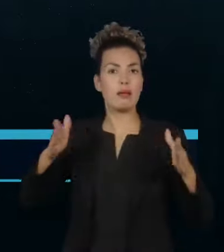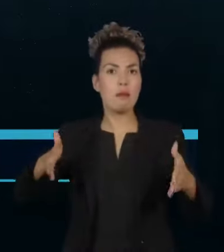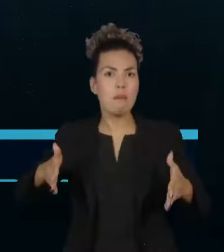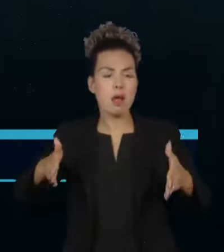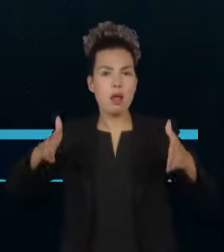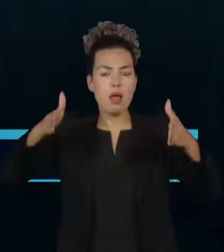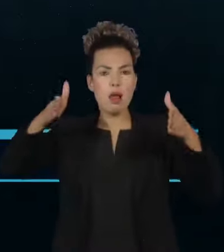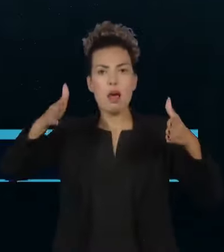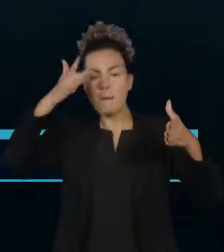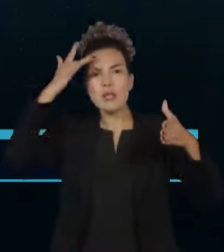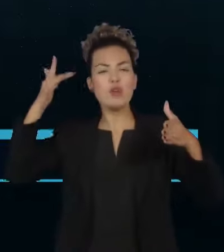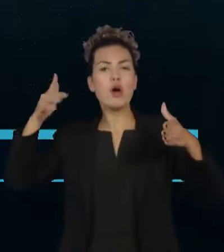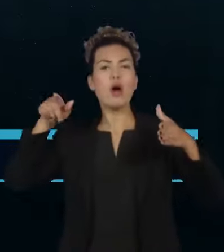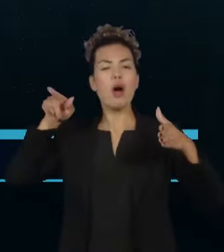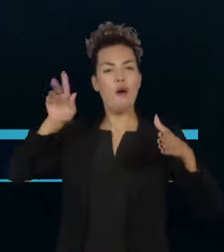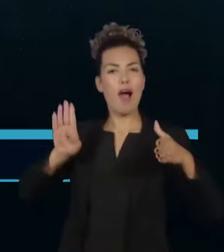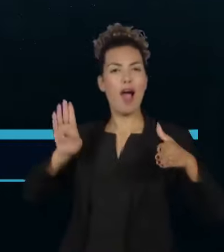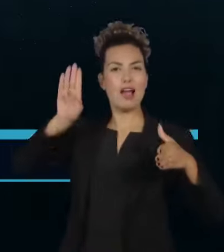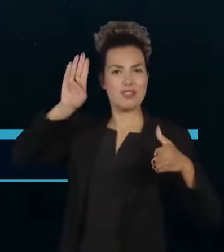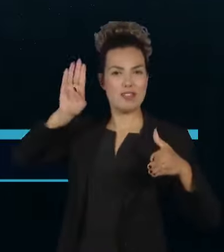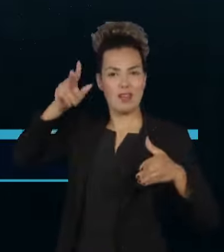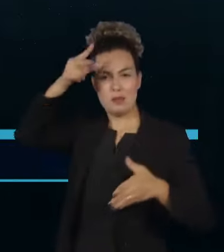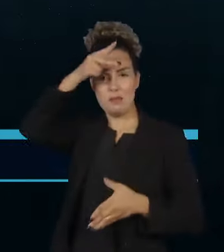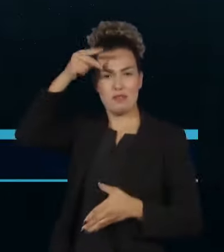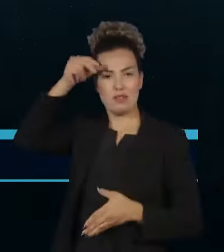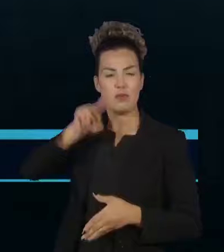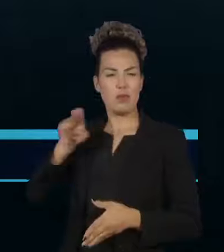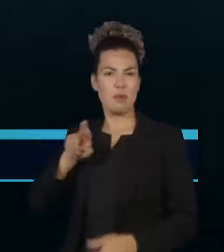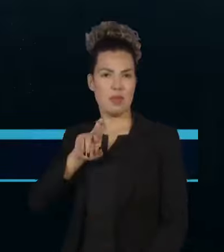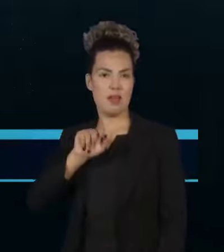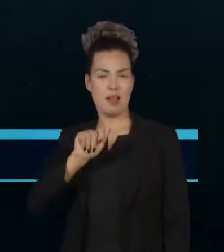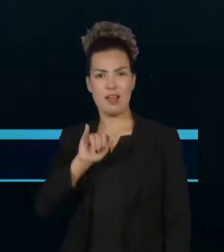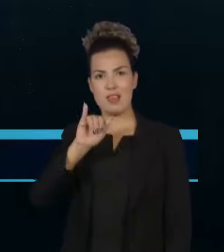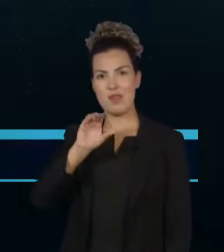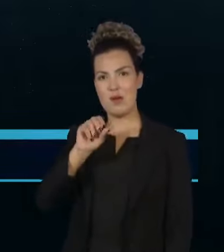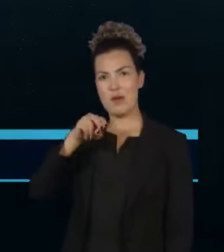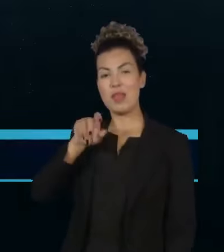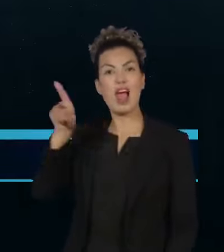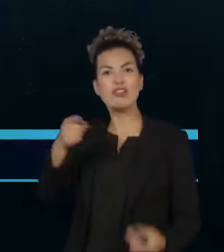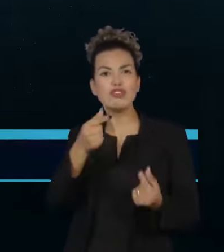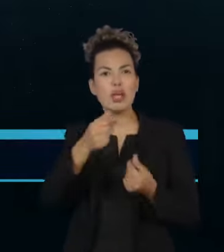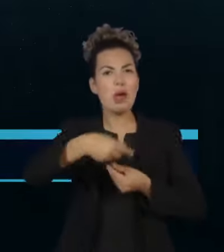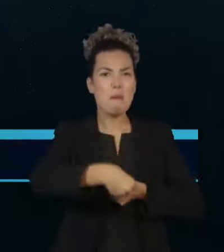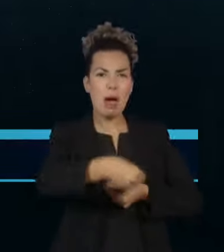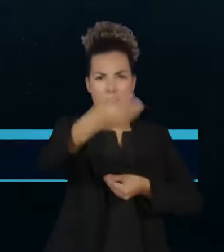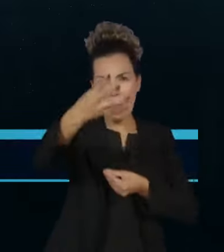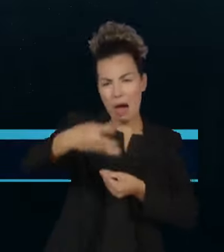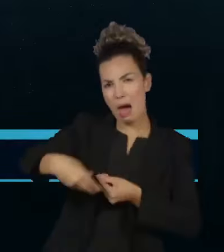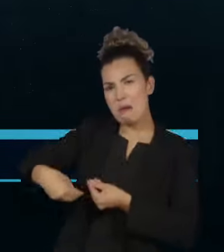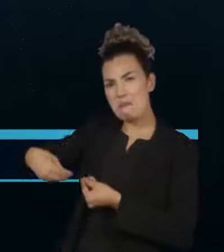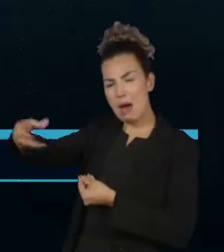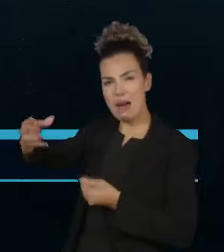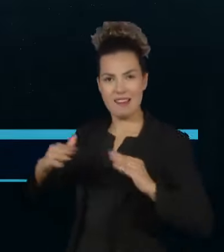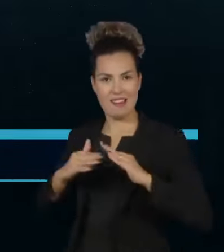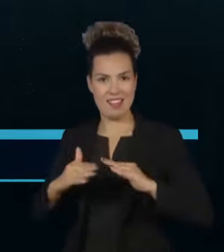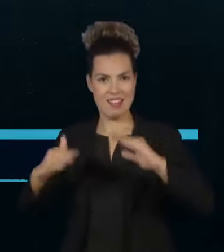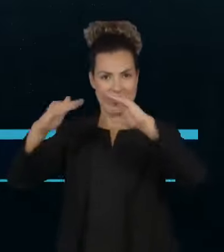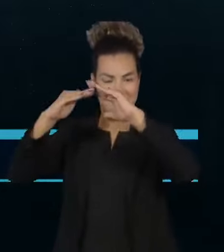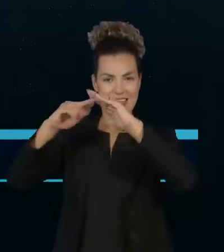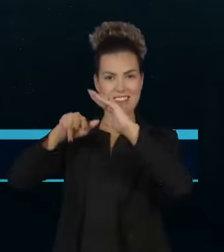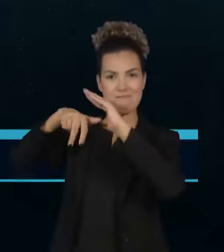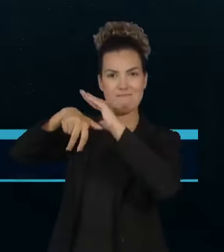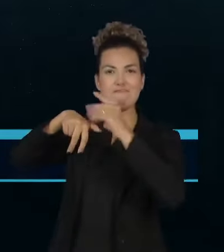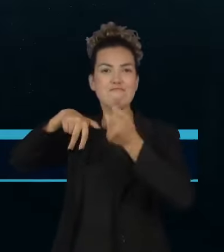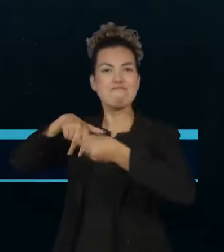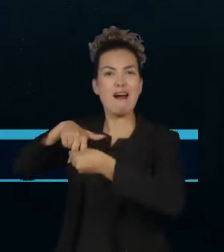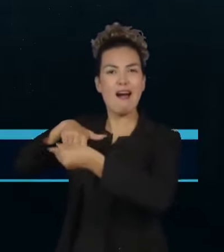a prefeito Rayone Cabral, do partido Mobiliza, jogava dinheiro para a população há 4 dias da eleição.